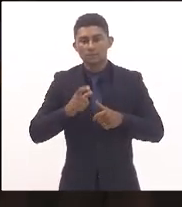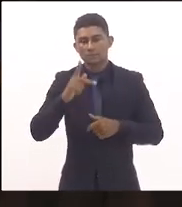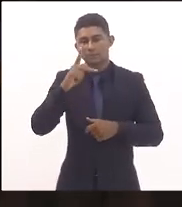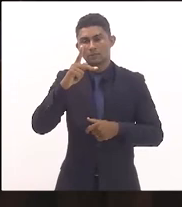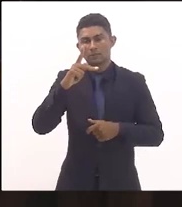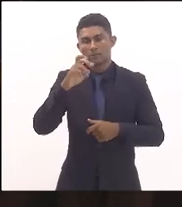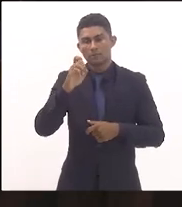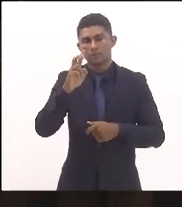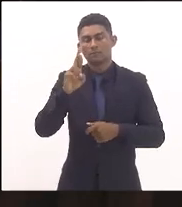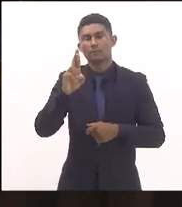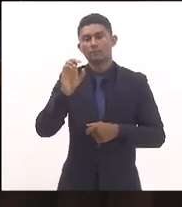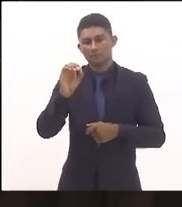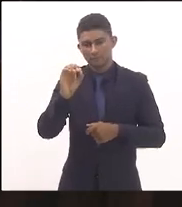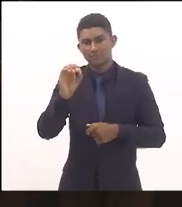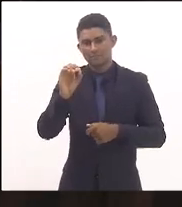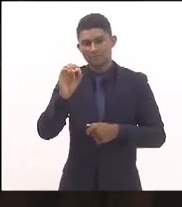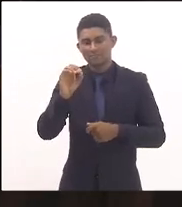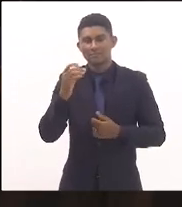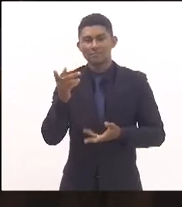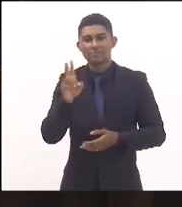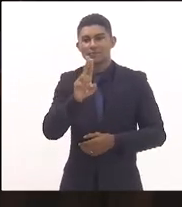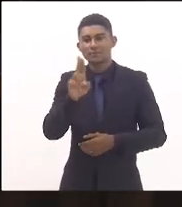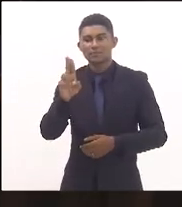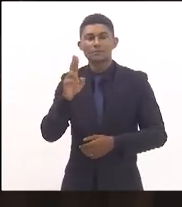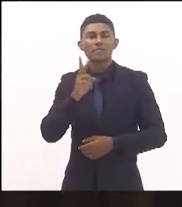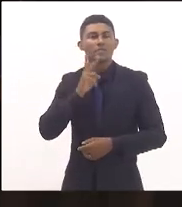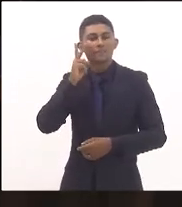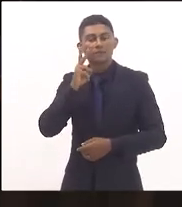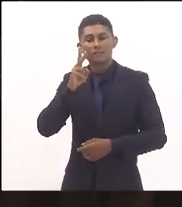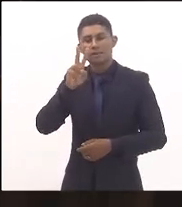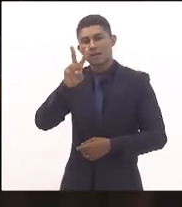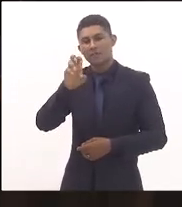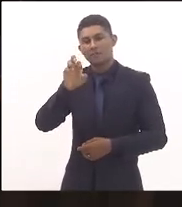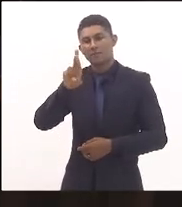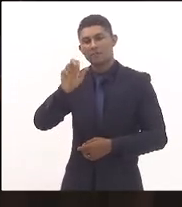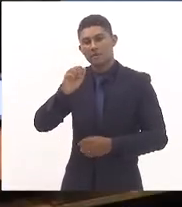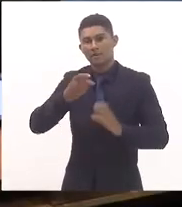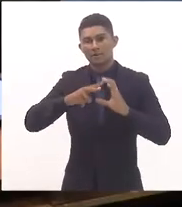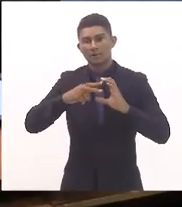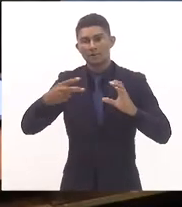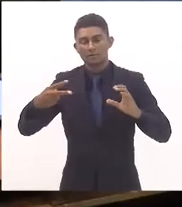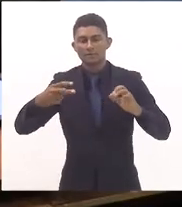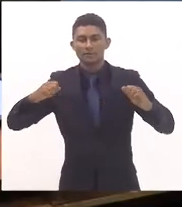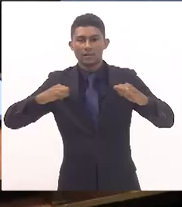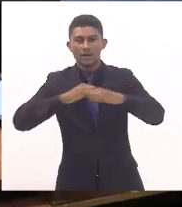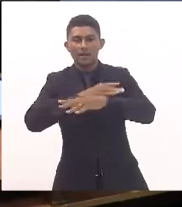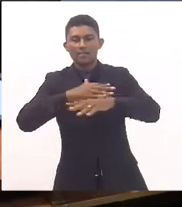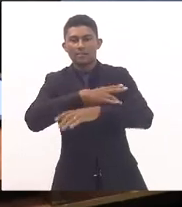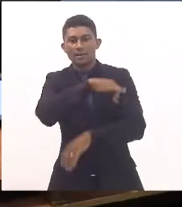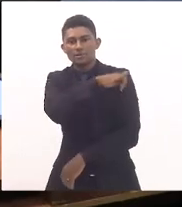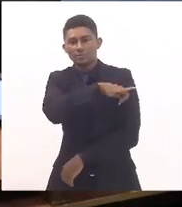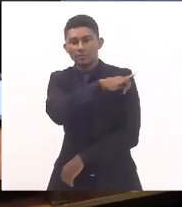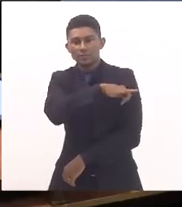Ernesto em nome da vereadora Vera Lins e da casa de rede Municipal e